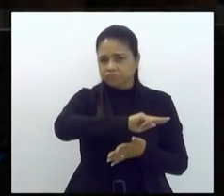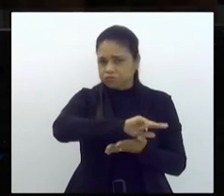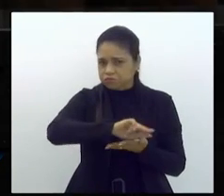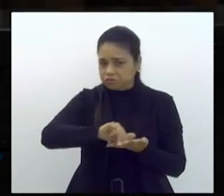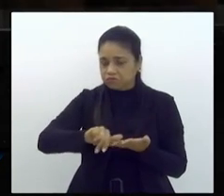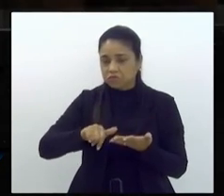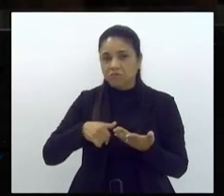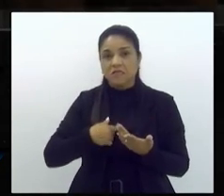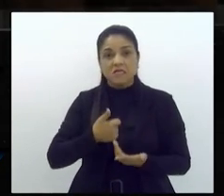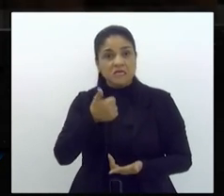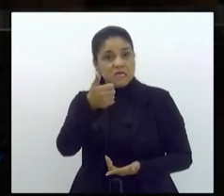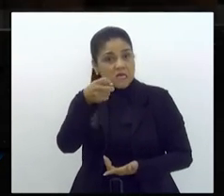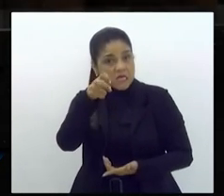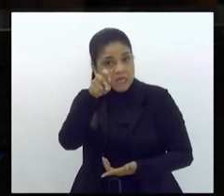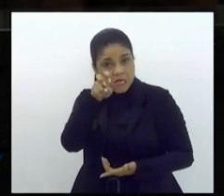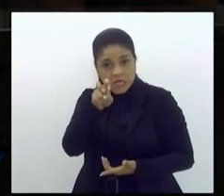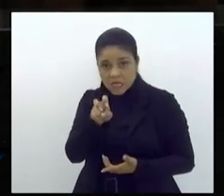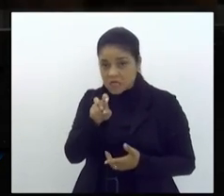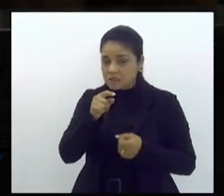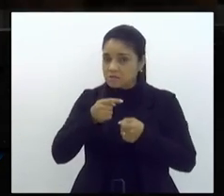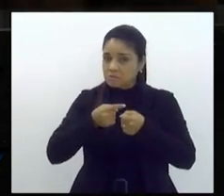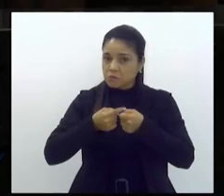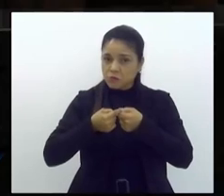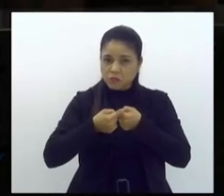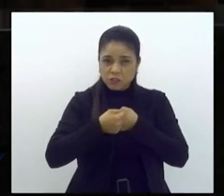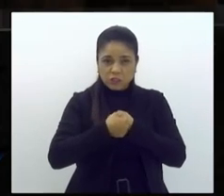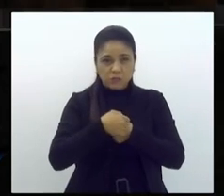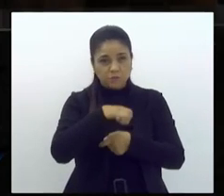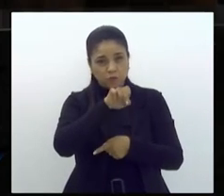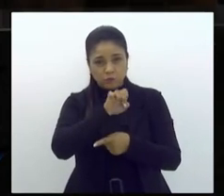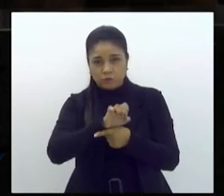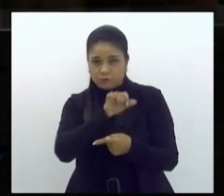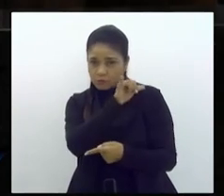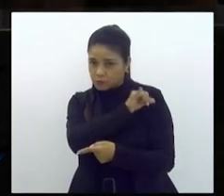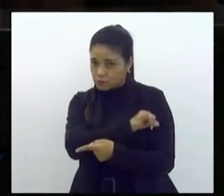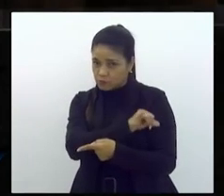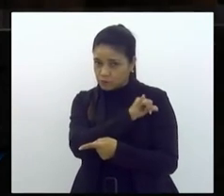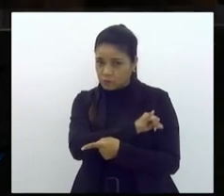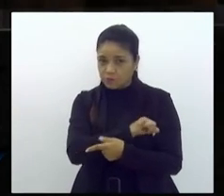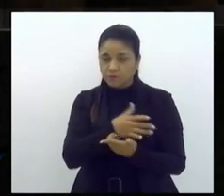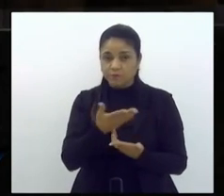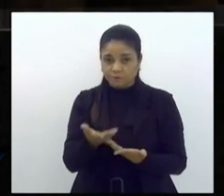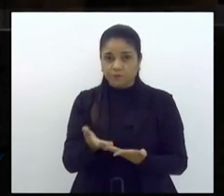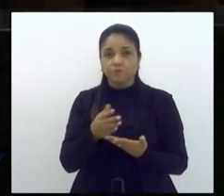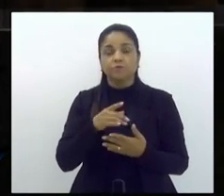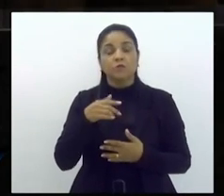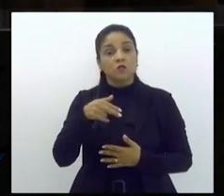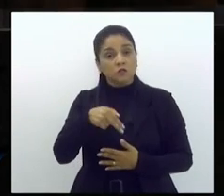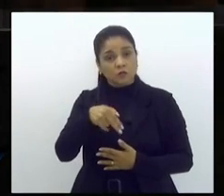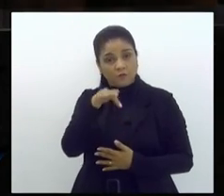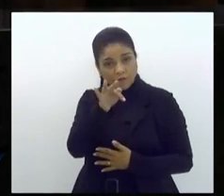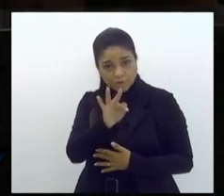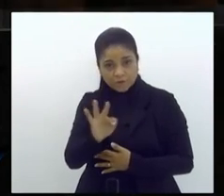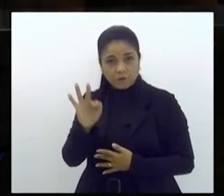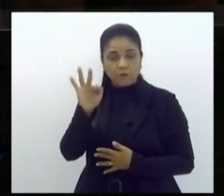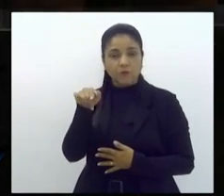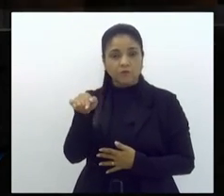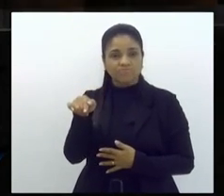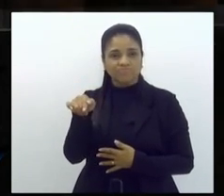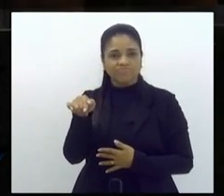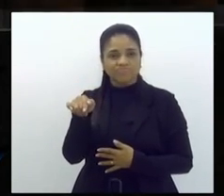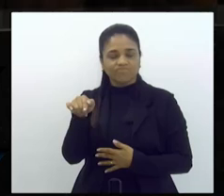plenária em 15 municípios do Estado do Rio de Janeiro e lá em Nova Friburgo fui